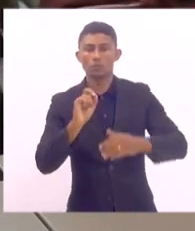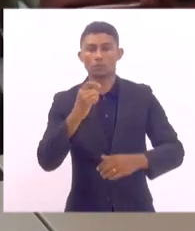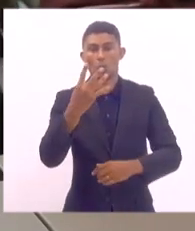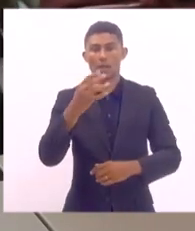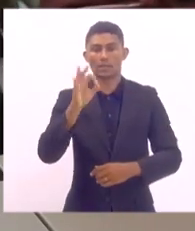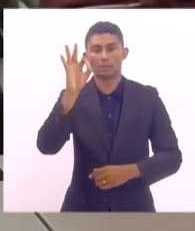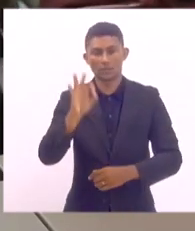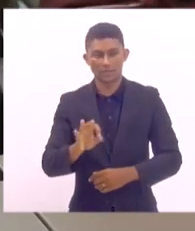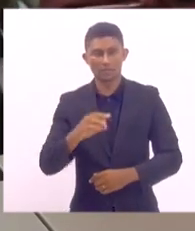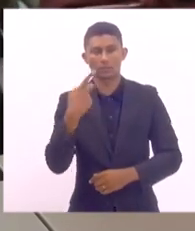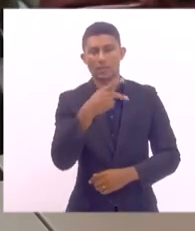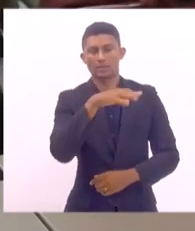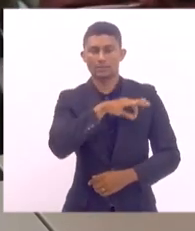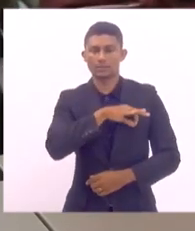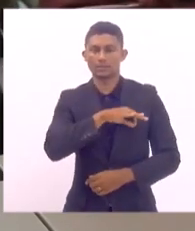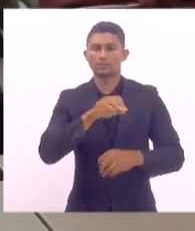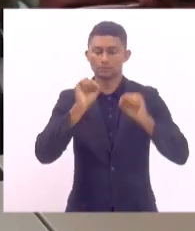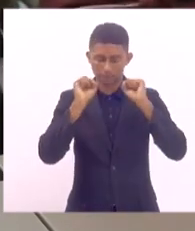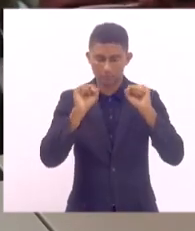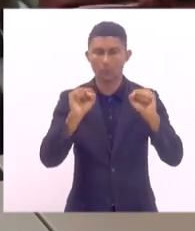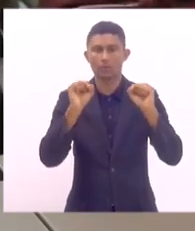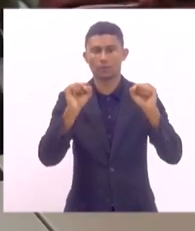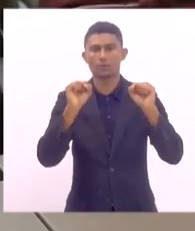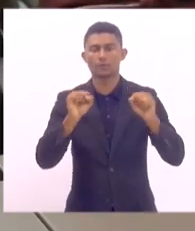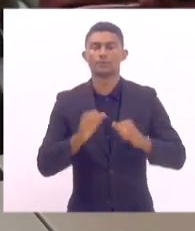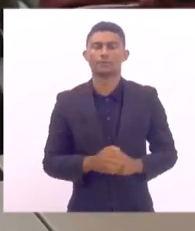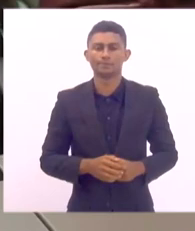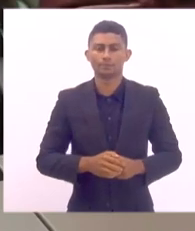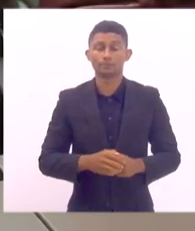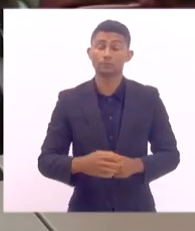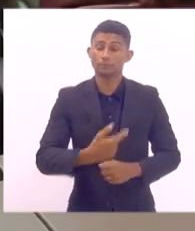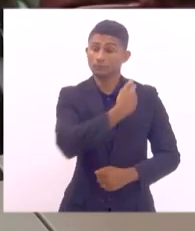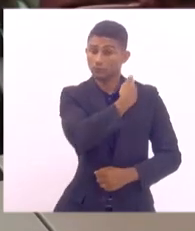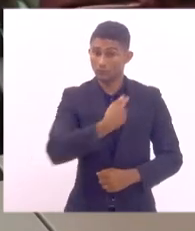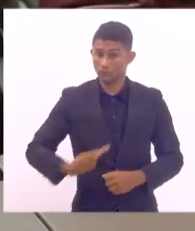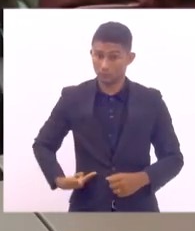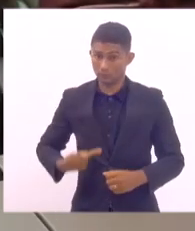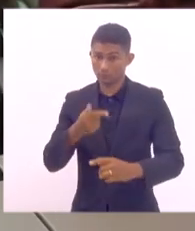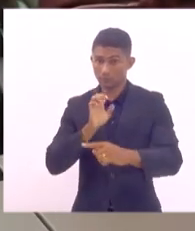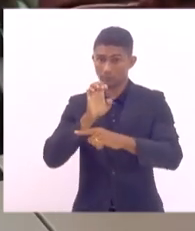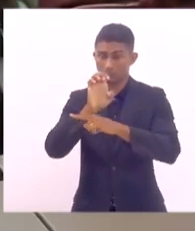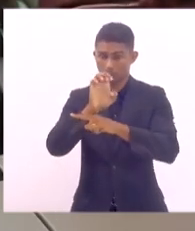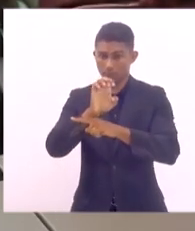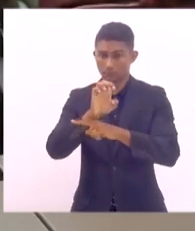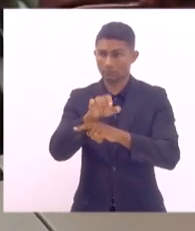seus ganhos, viu, Rodrigo? O governo do Estado está exercendo